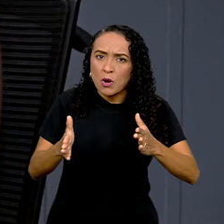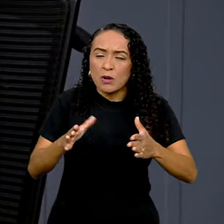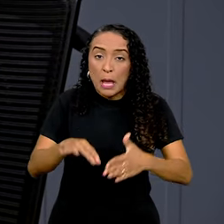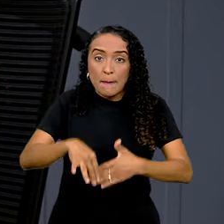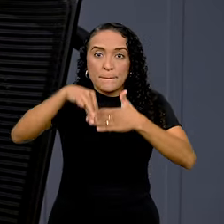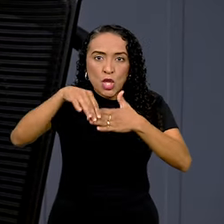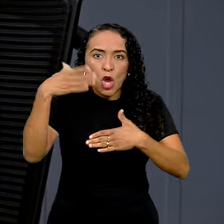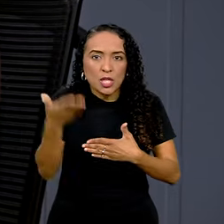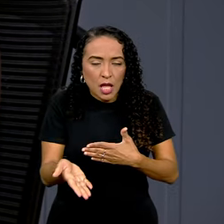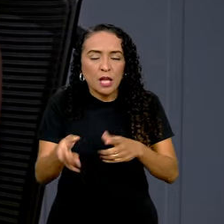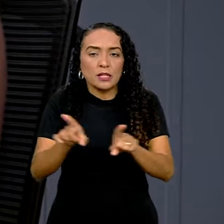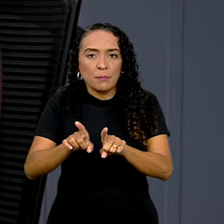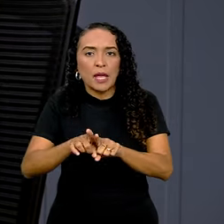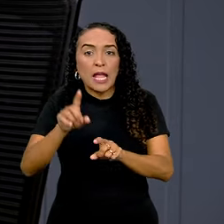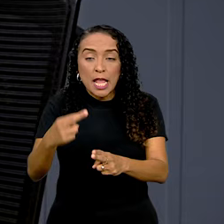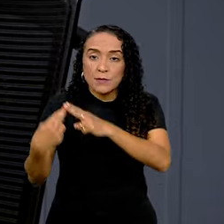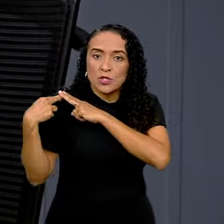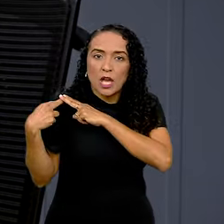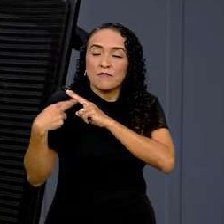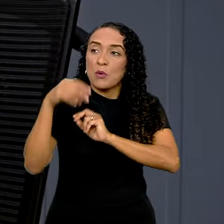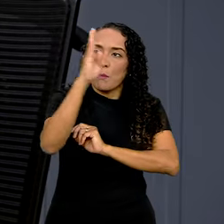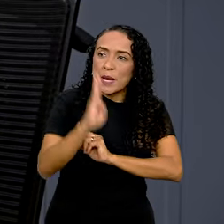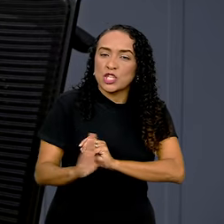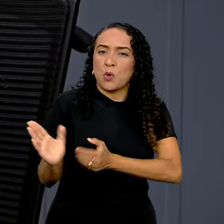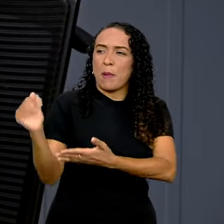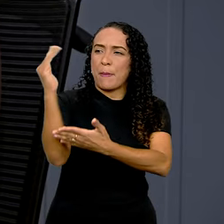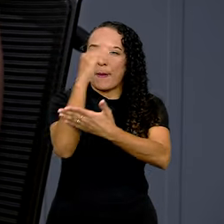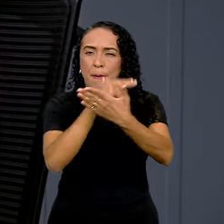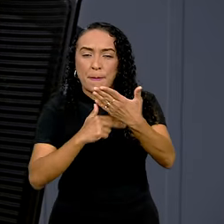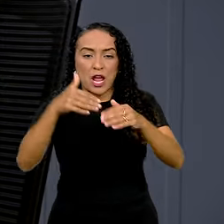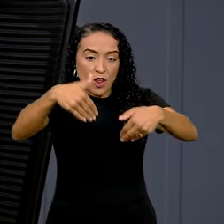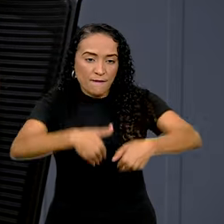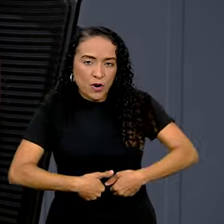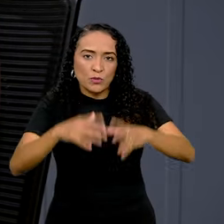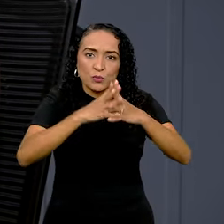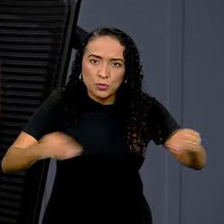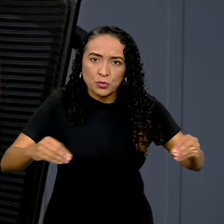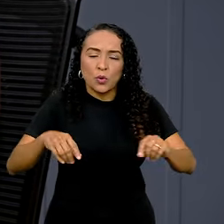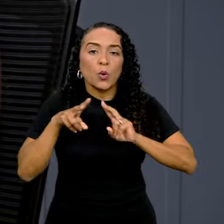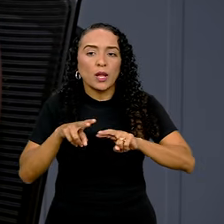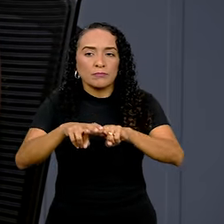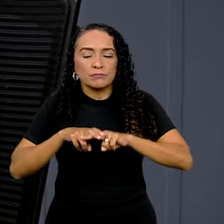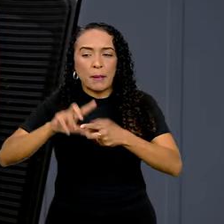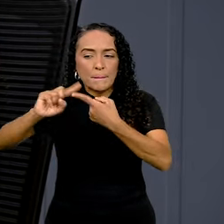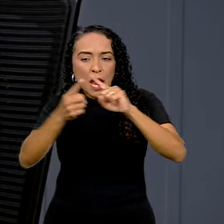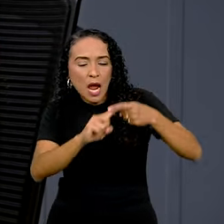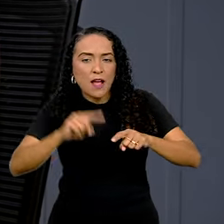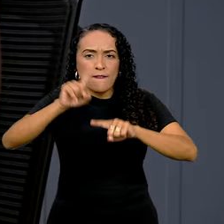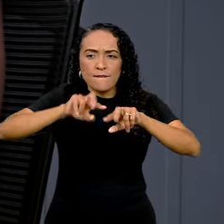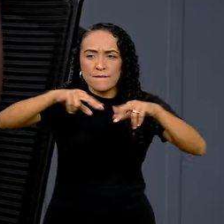colocado como prioridade ele foi responsável por tirar o Brasil do mapa da fome a partir da articulação desse conjunto de